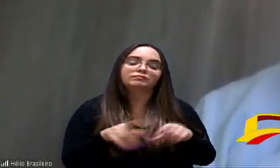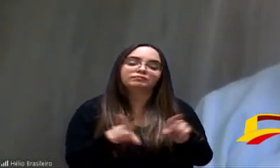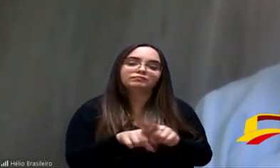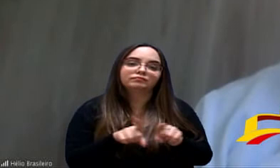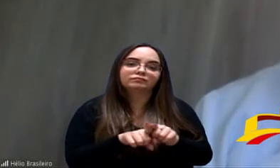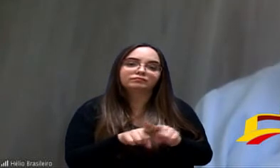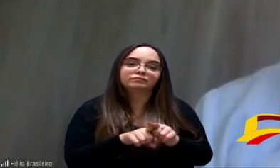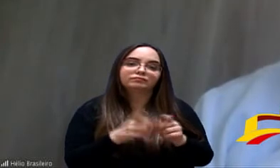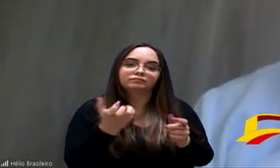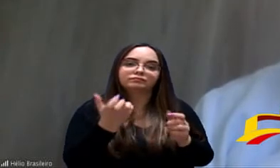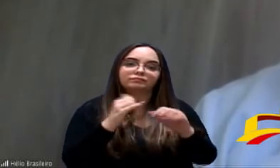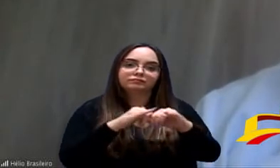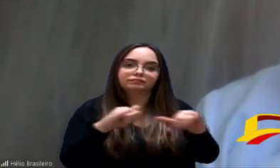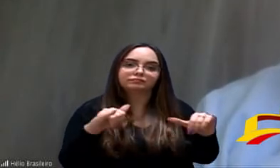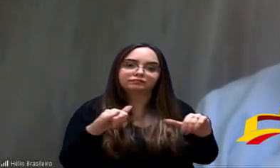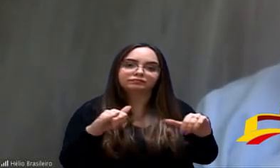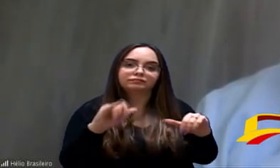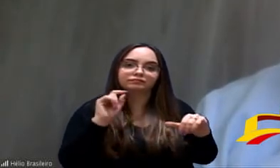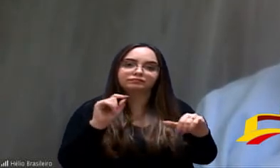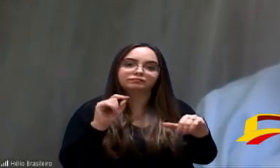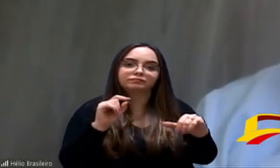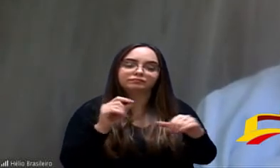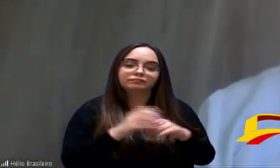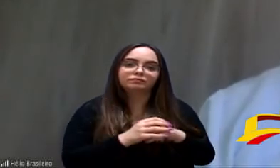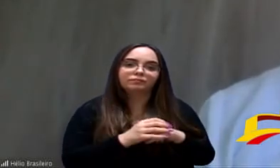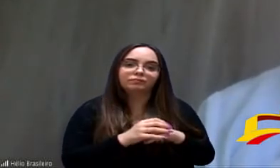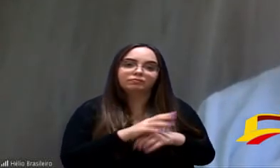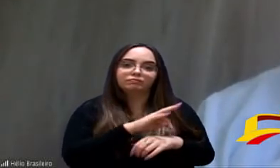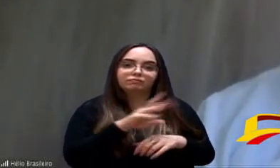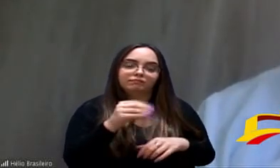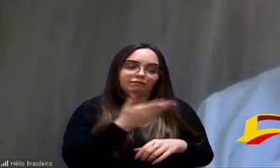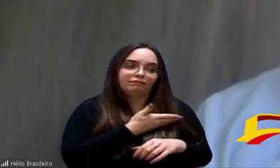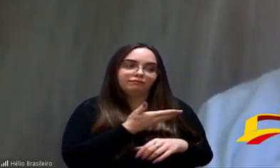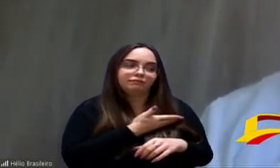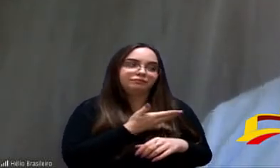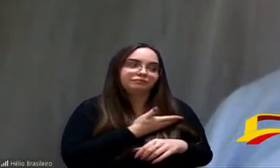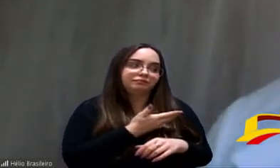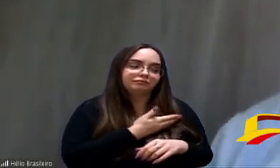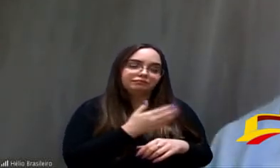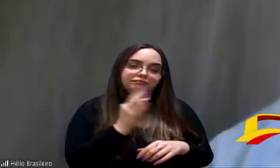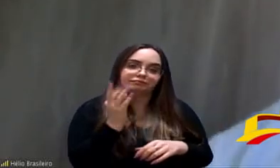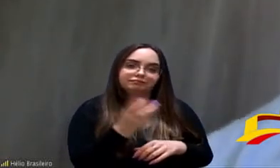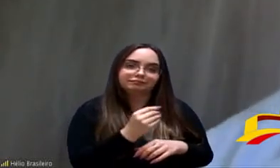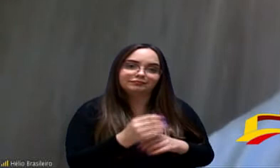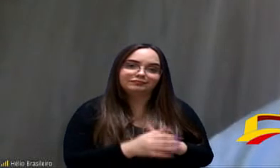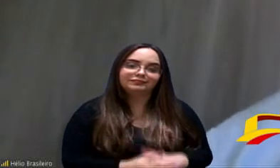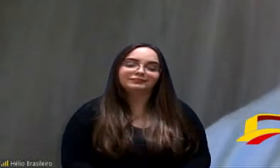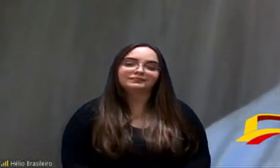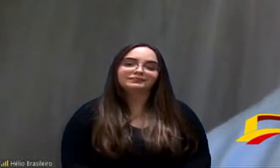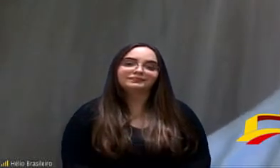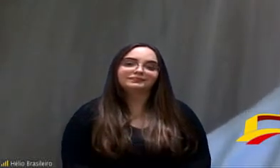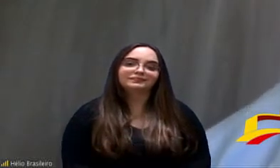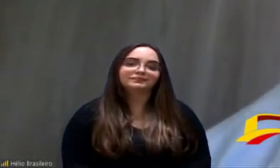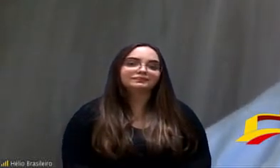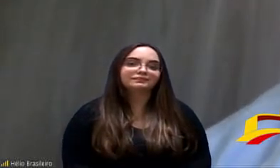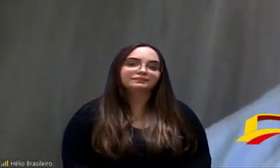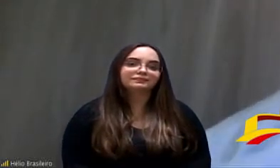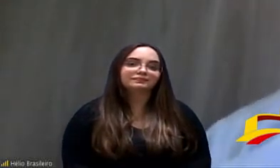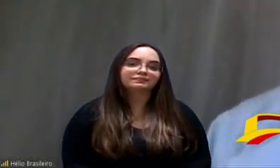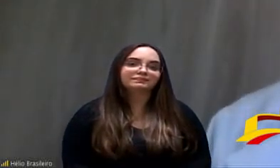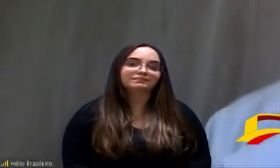também comunicar a Vossa Excelência, às colegas e colegas e aos colegas legisladores, que